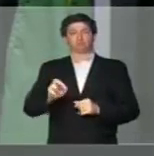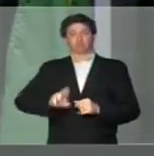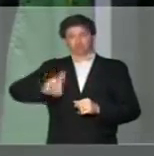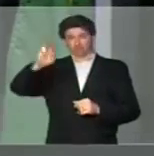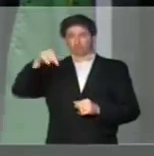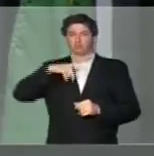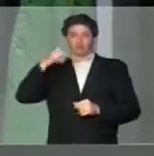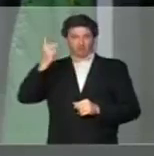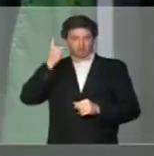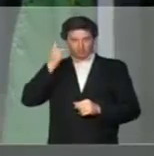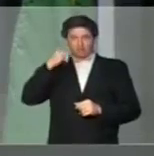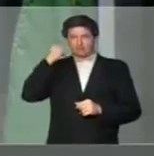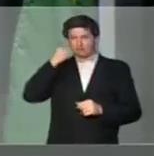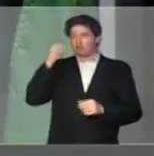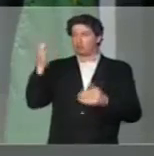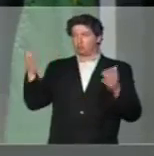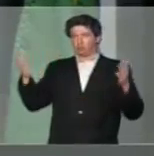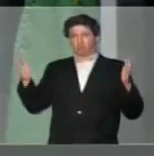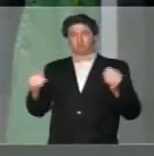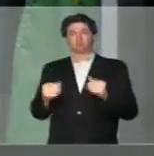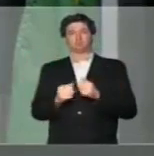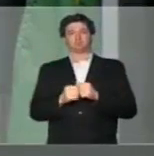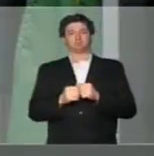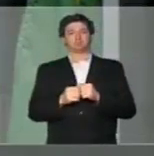representados por seus senadores,